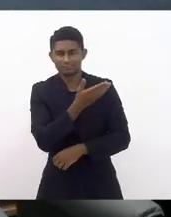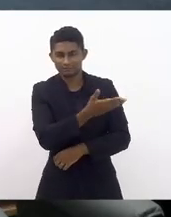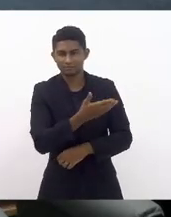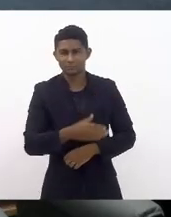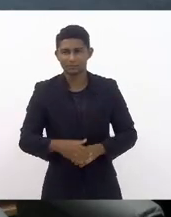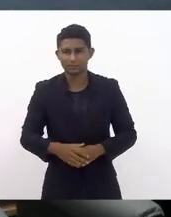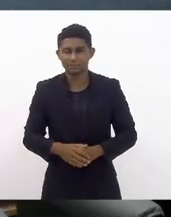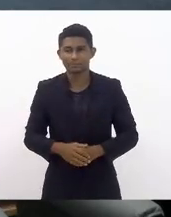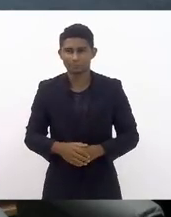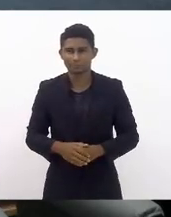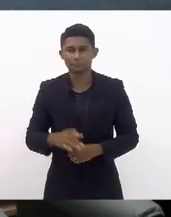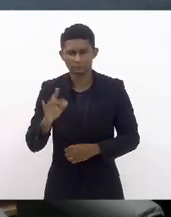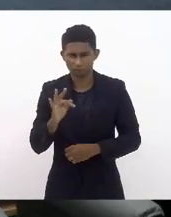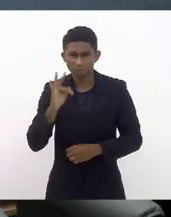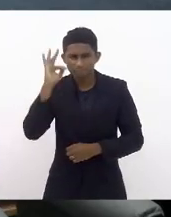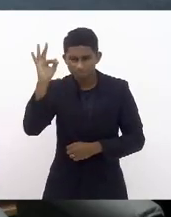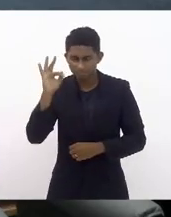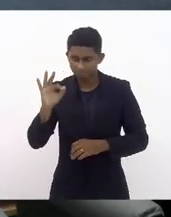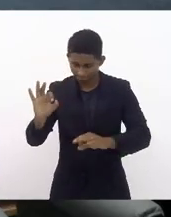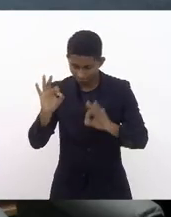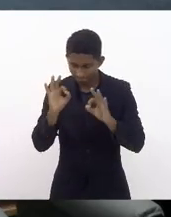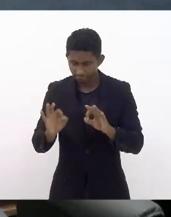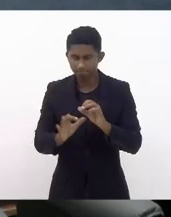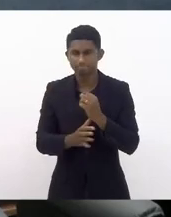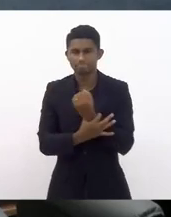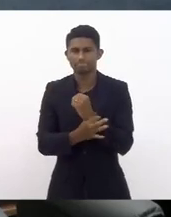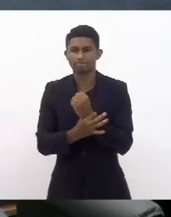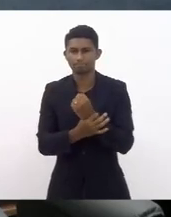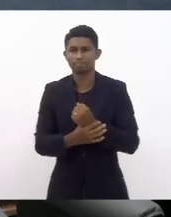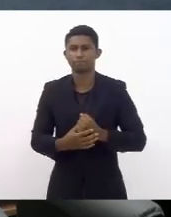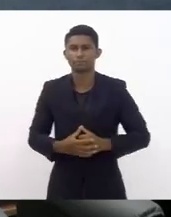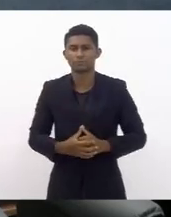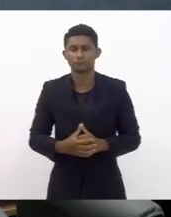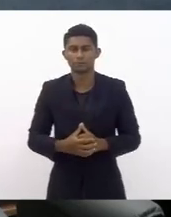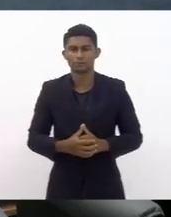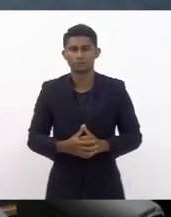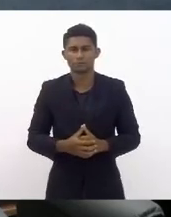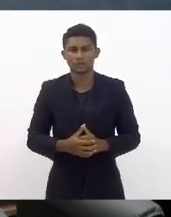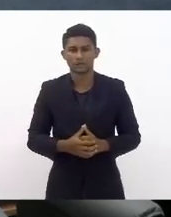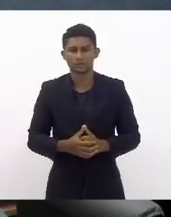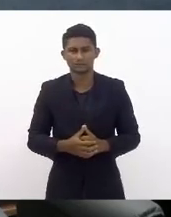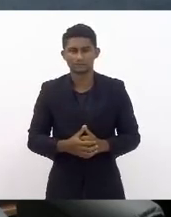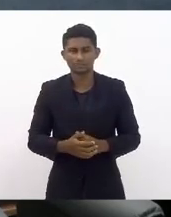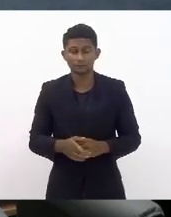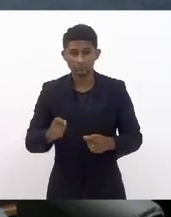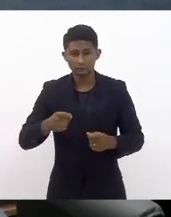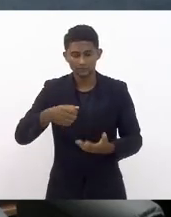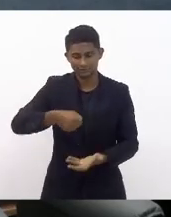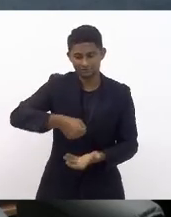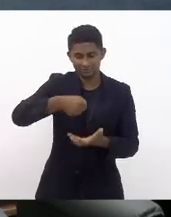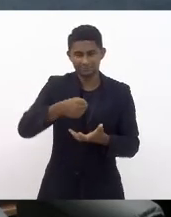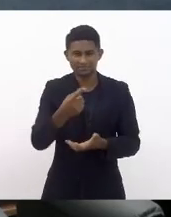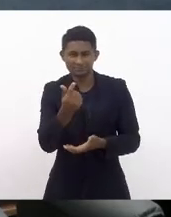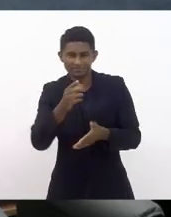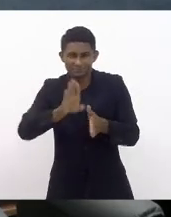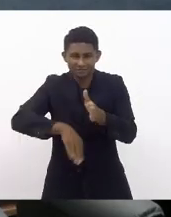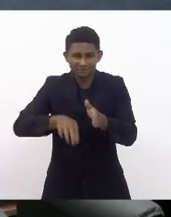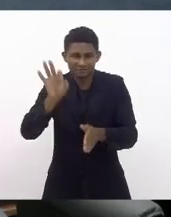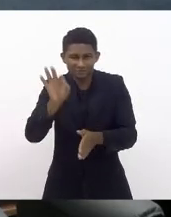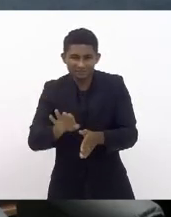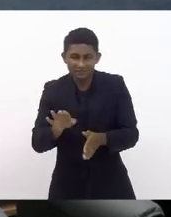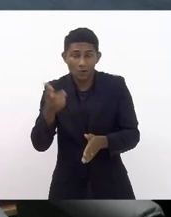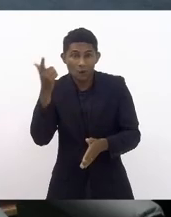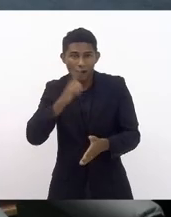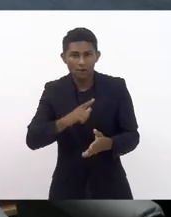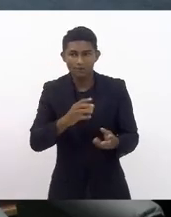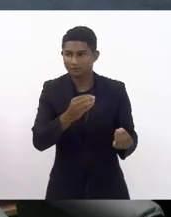Futuro garantido, poder participar, Célia Jordão, né, acesso à bolsa. Foram 17 anos, como bem